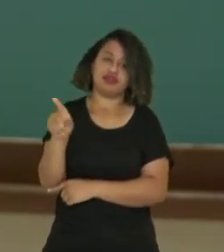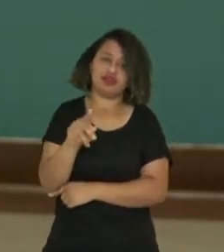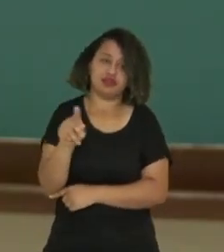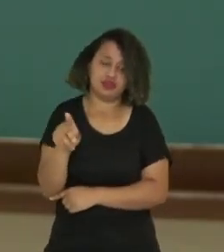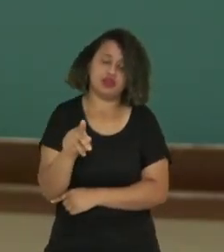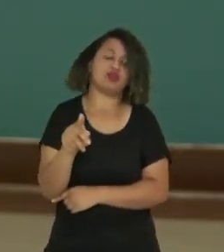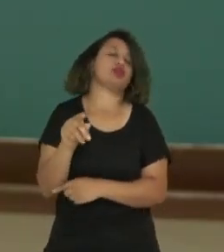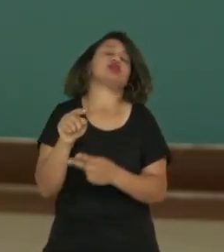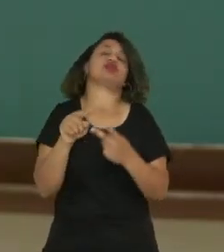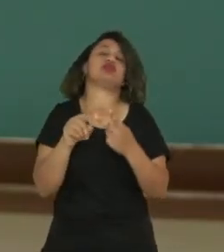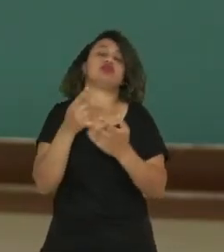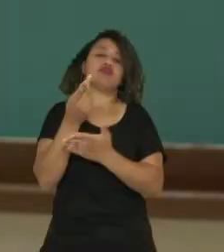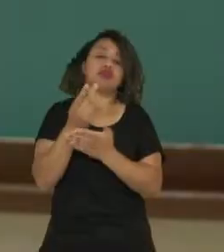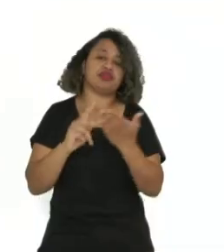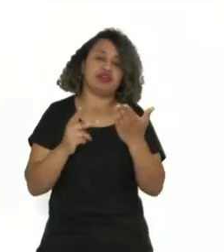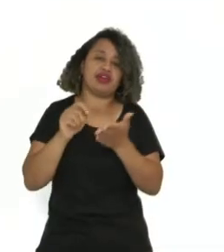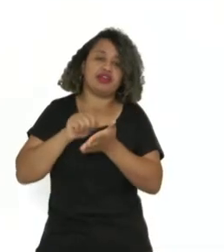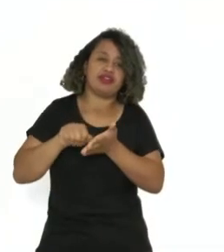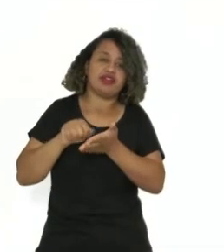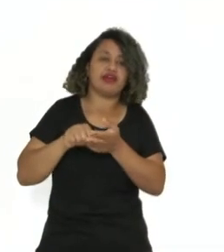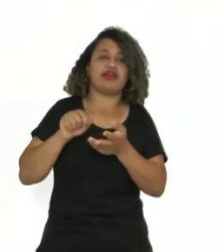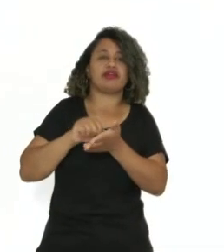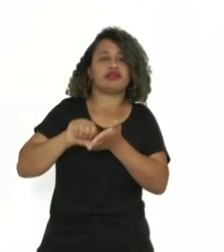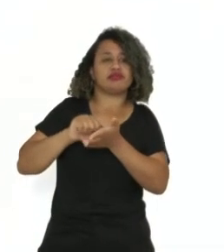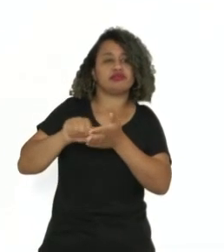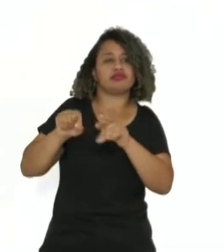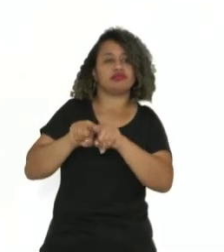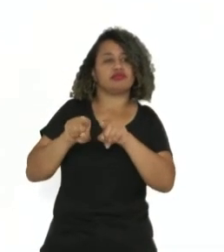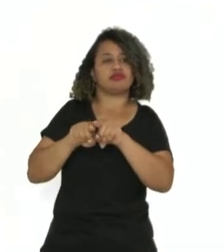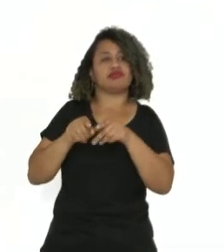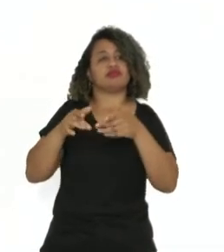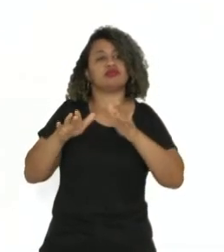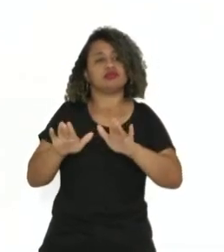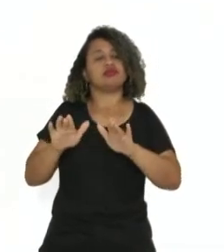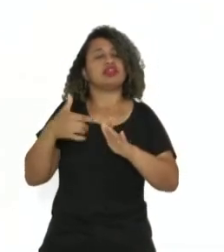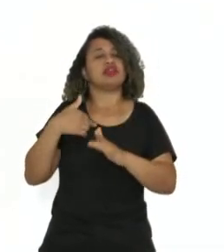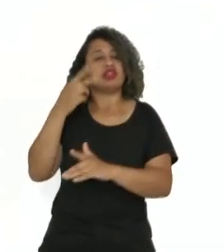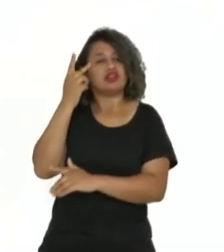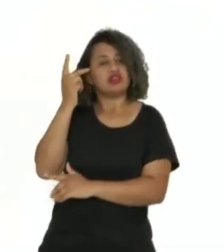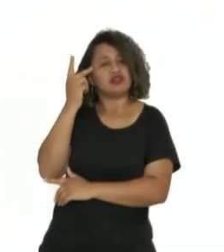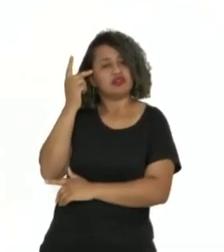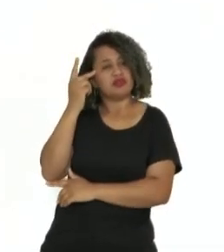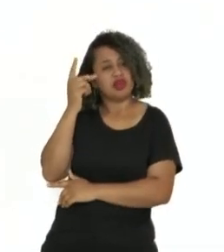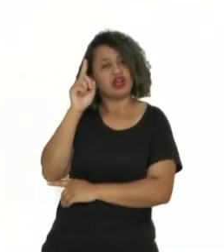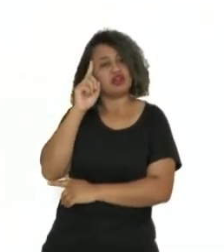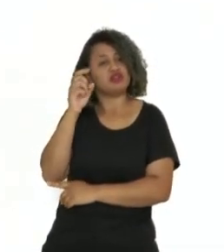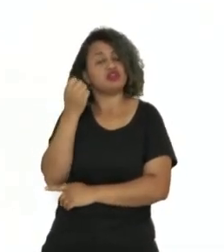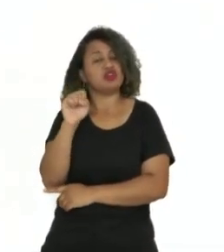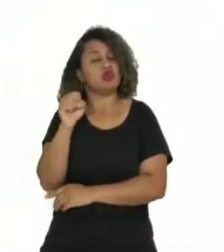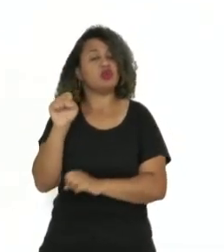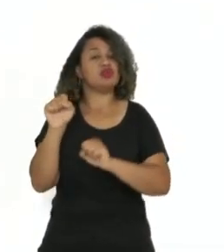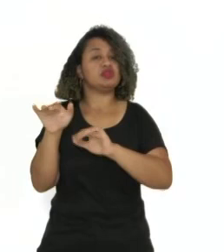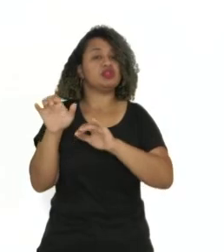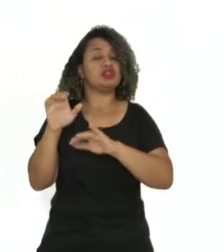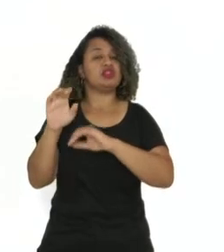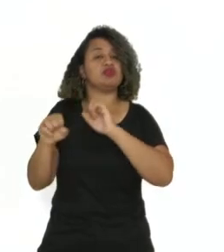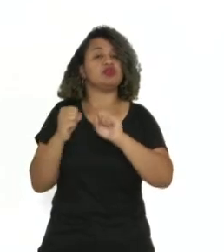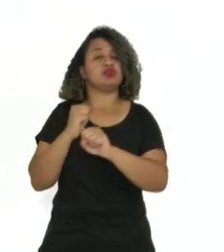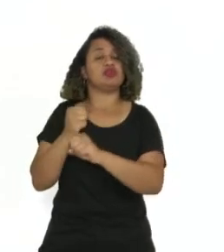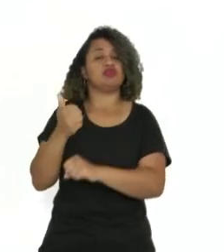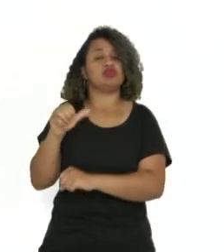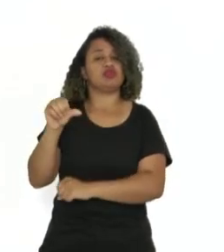professora, poeta, escritora, é de São Manuel, São Paulo, do dia 8 de setembro de